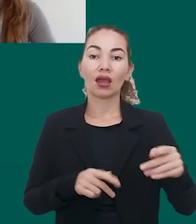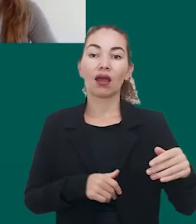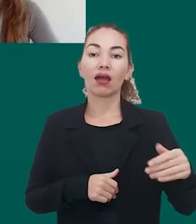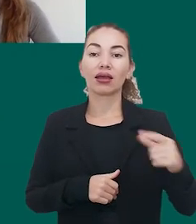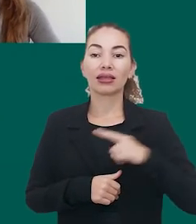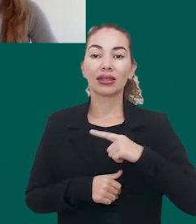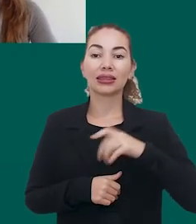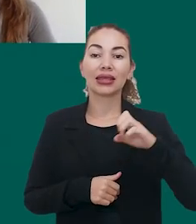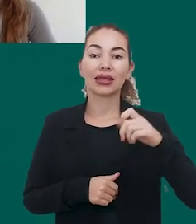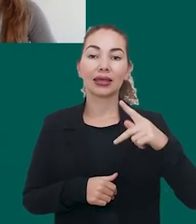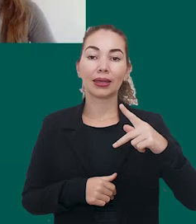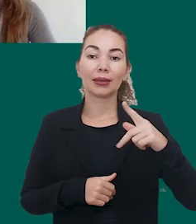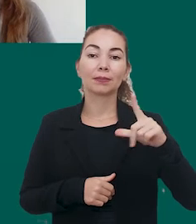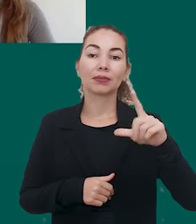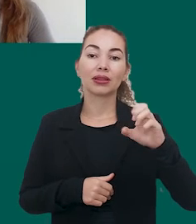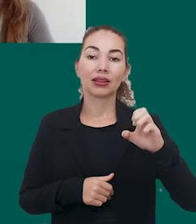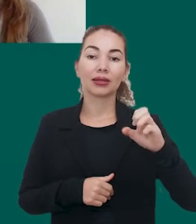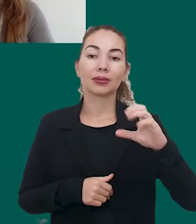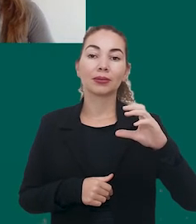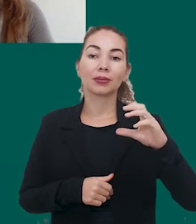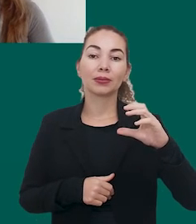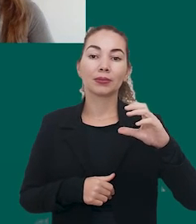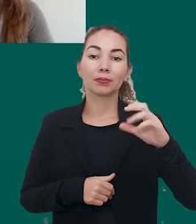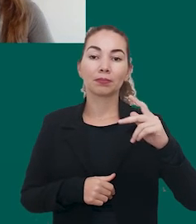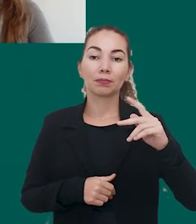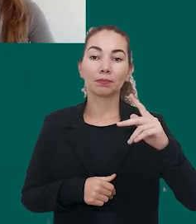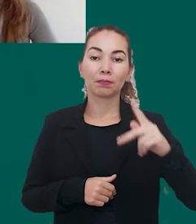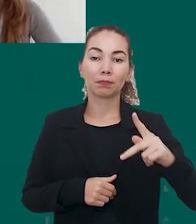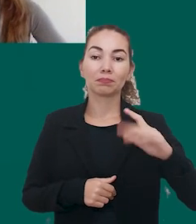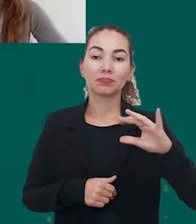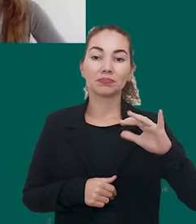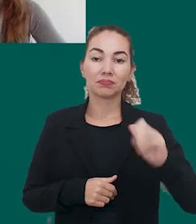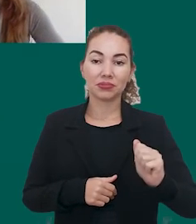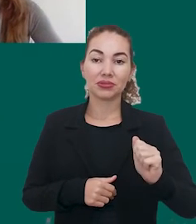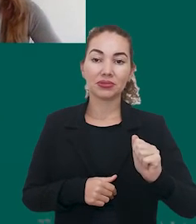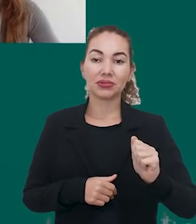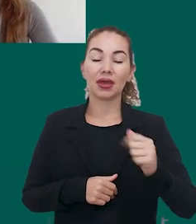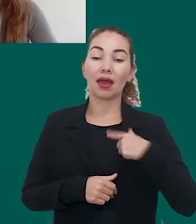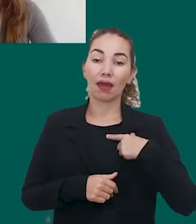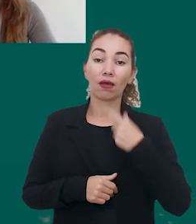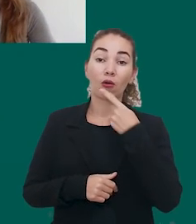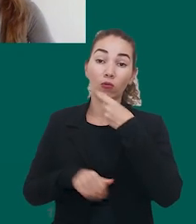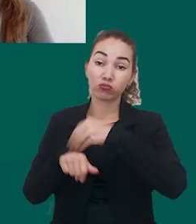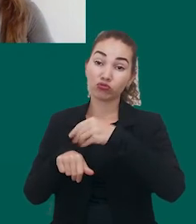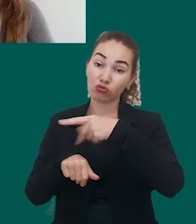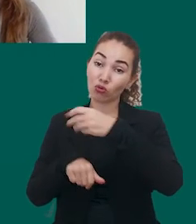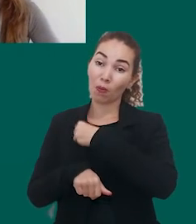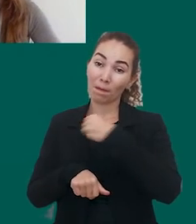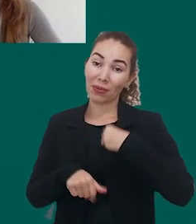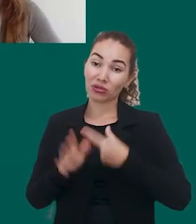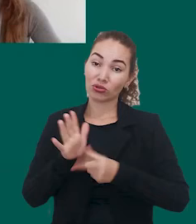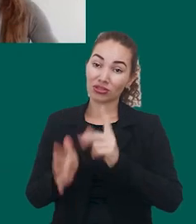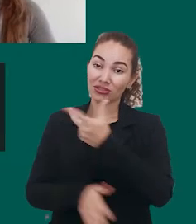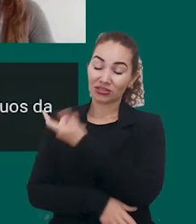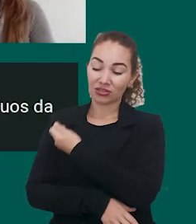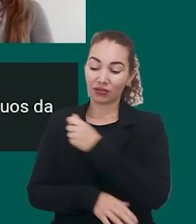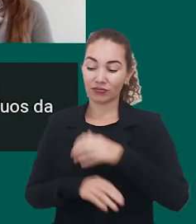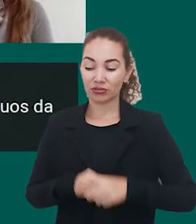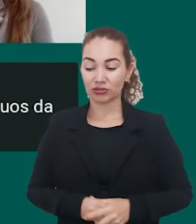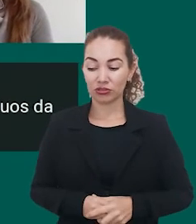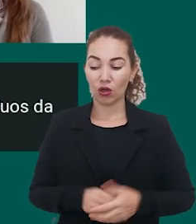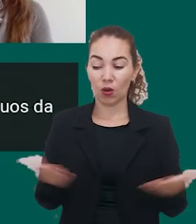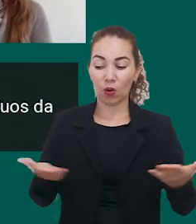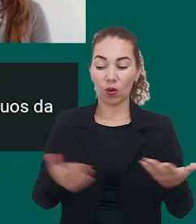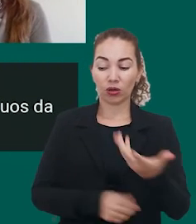não é uma contraindicação absoluta, mas eu sugiro que você procure o seu médico antes de tomar a vacina, tá? Yara Mendel, vou insistir na questão